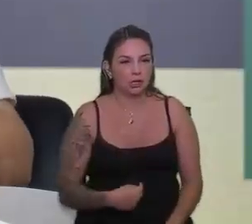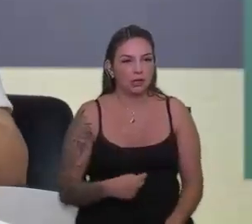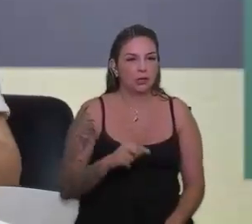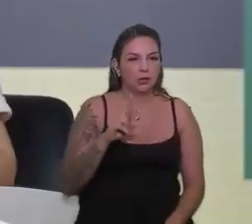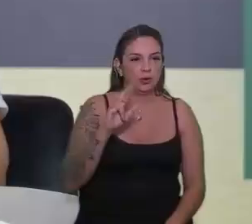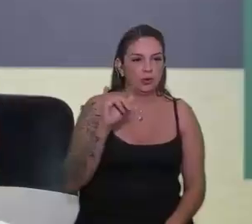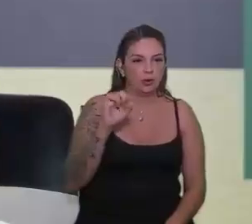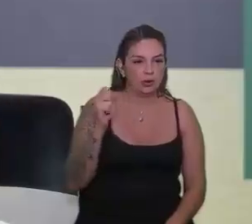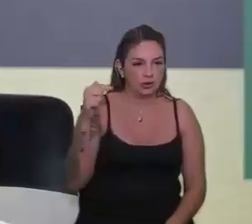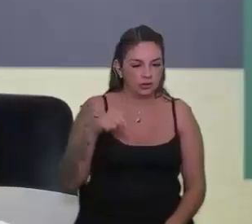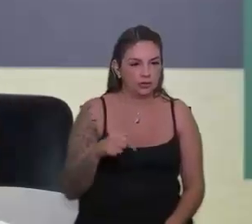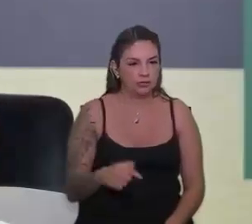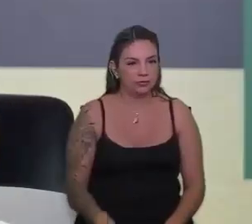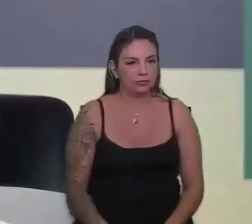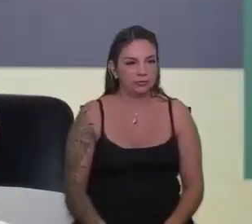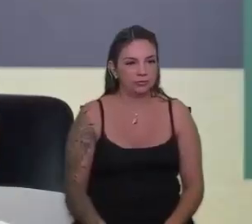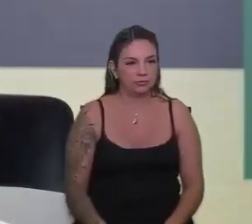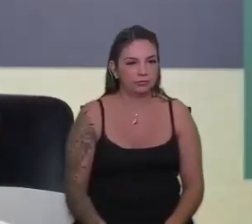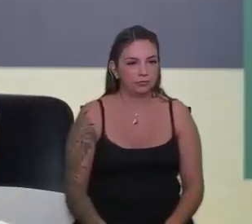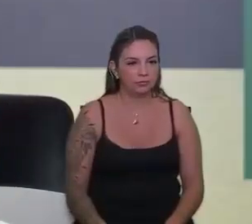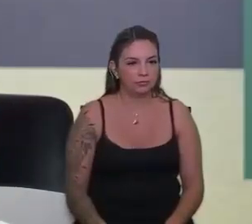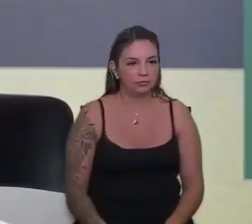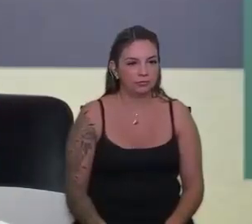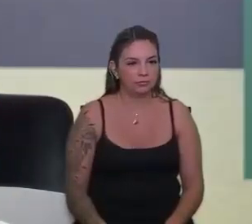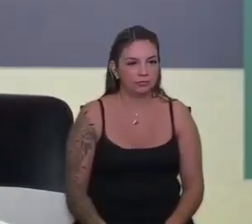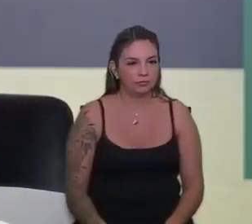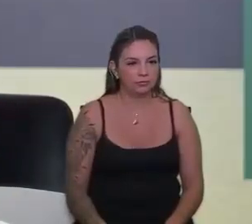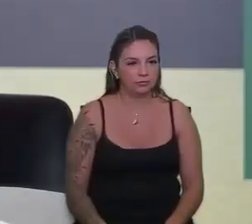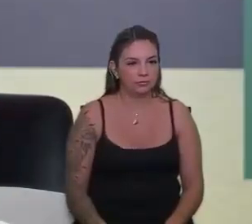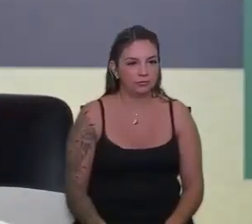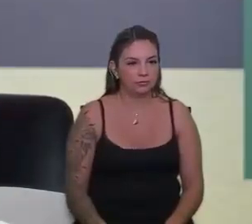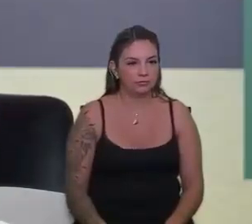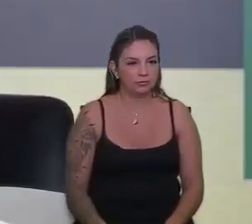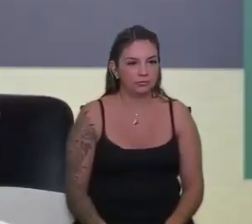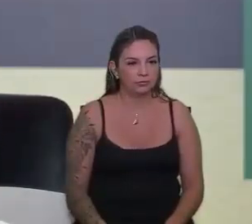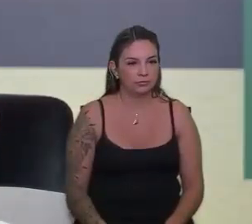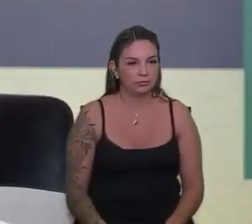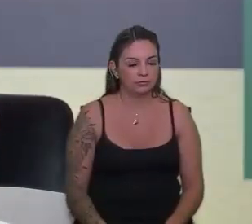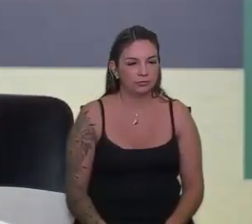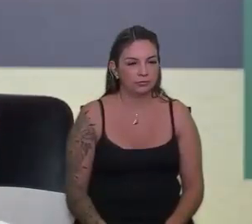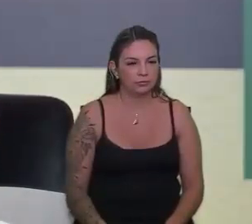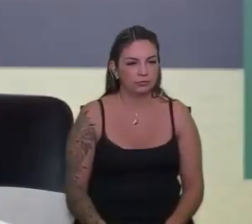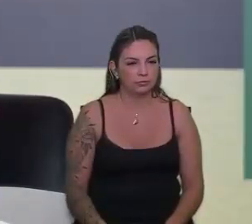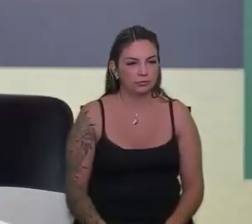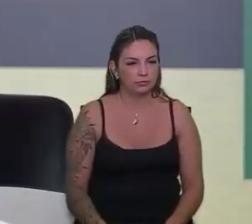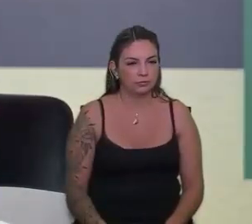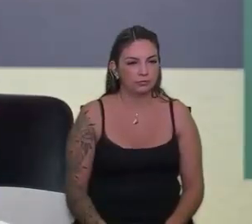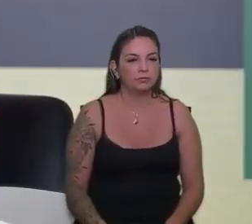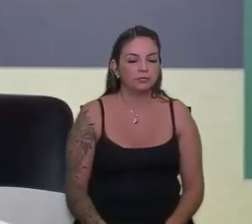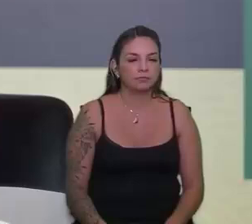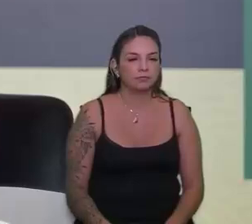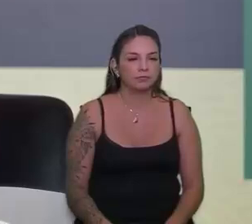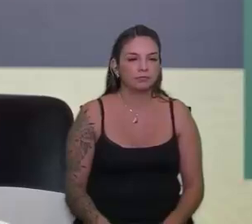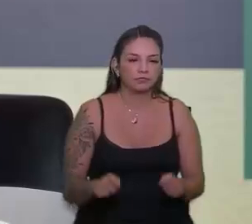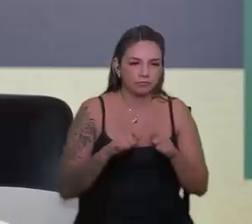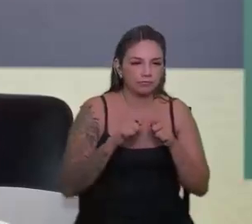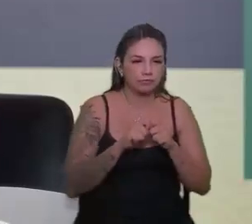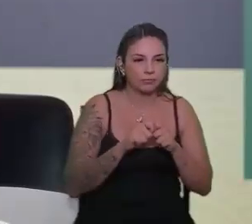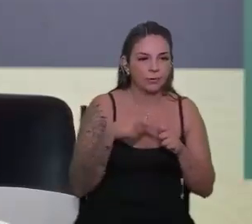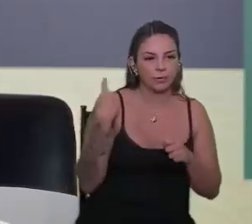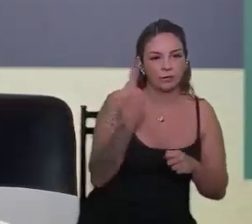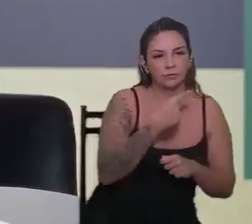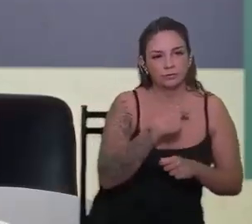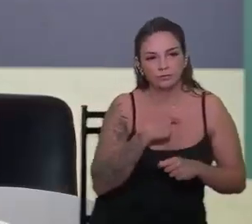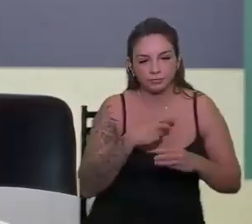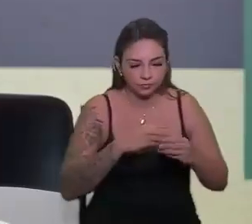de outros lugares, muitas vezes passando pelas nossas fronteiras para chegar aqui e fazendo com que